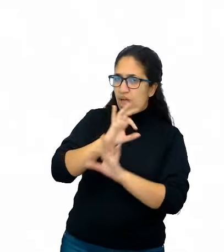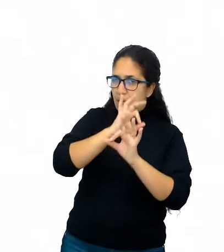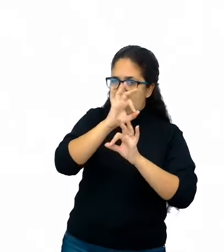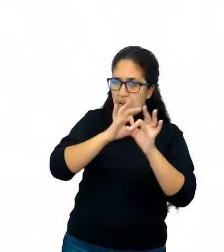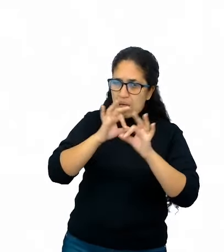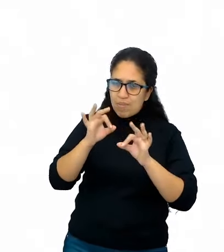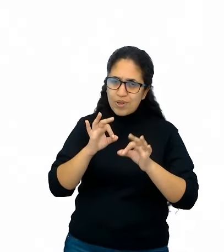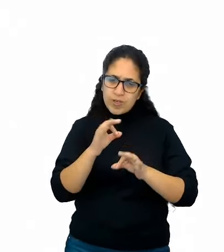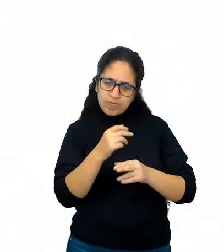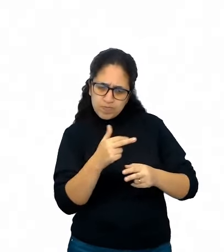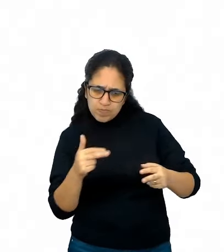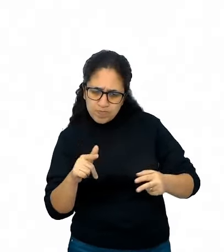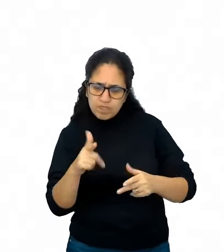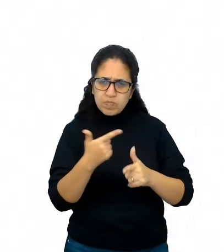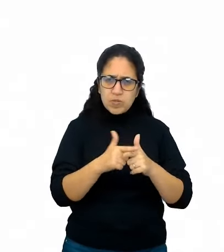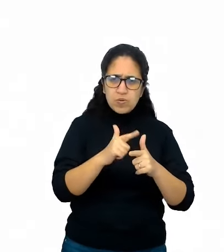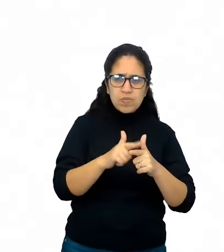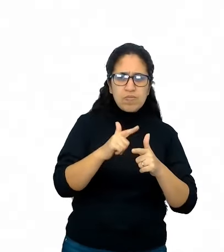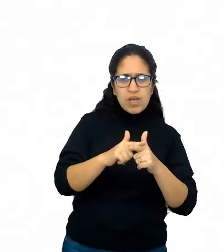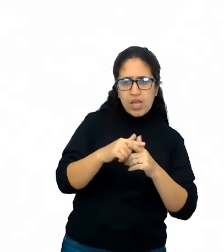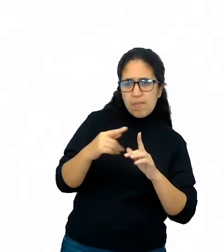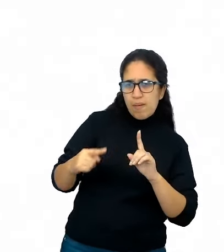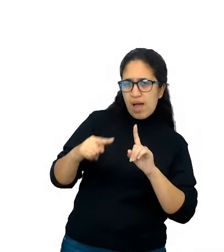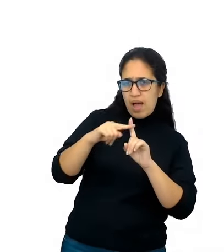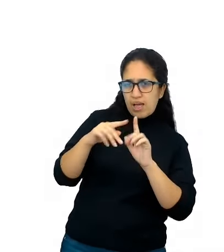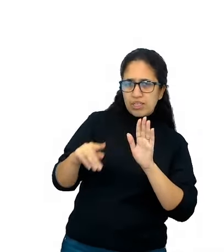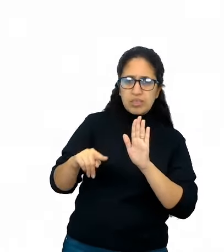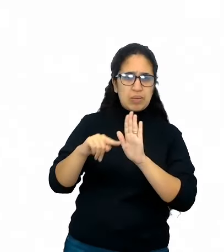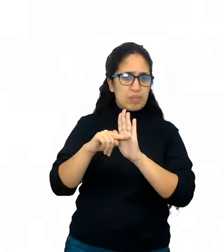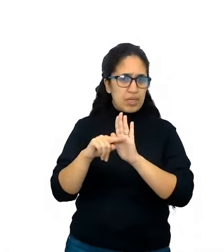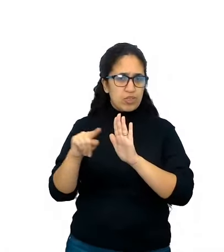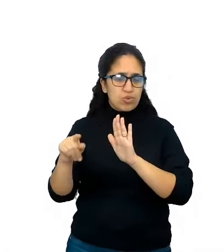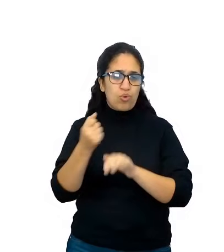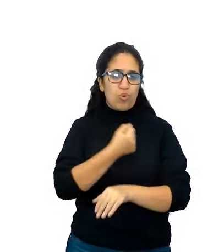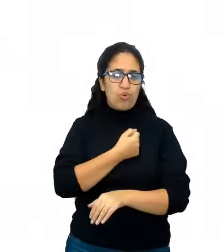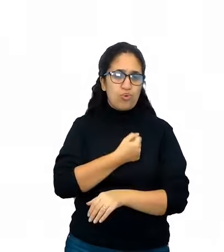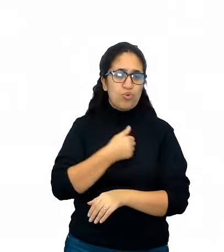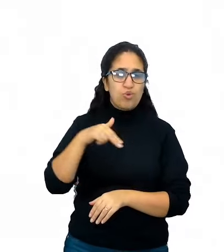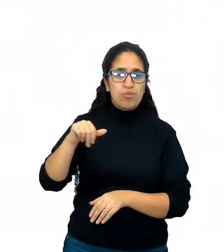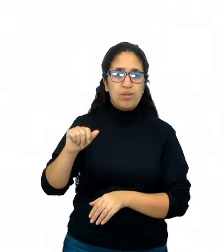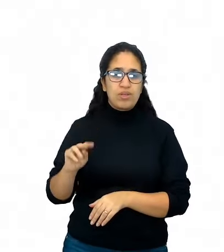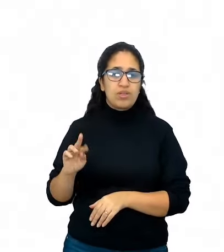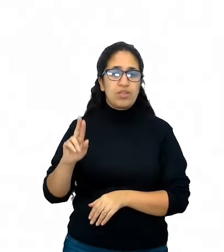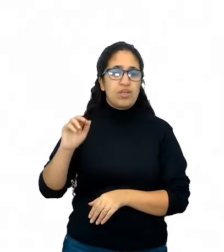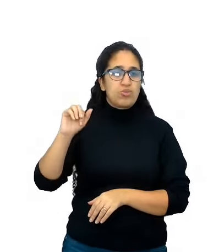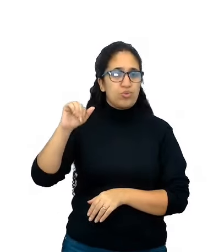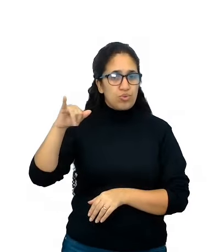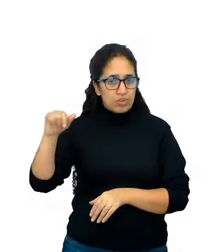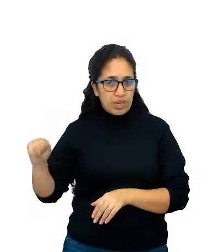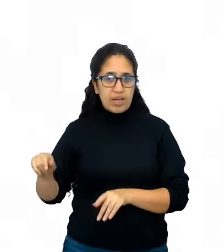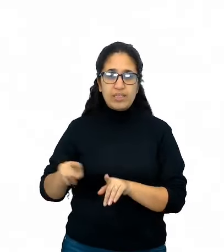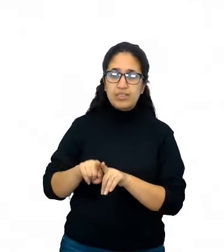elaborar situações, problemas de adição e subtração com números naturais e com números racionais, cuja